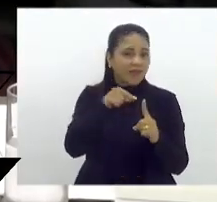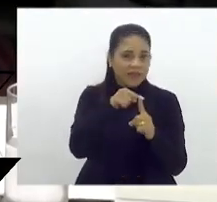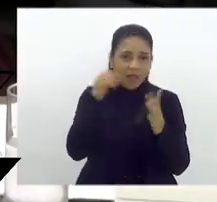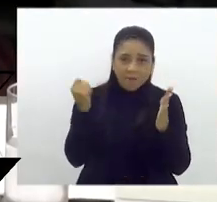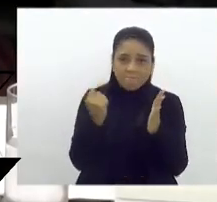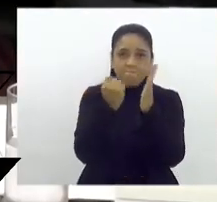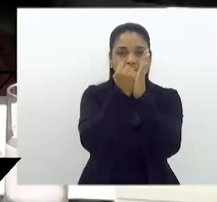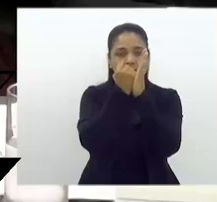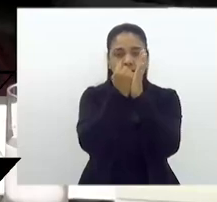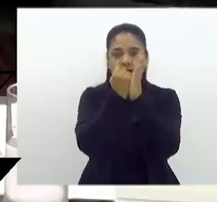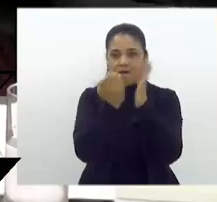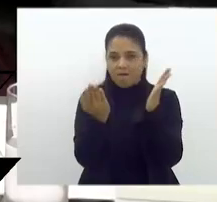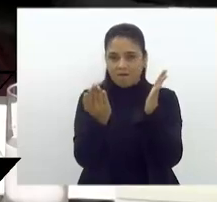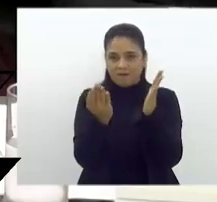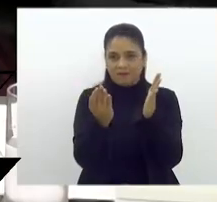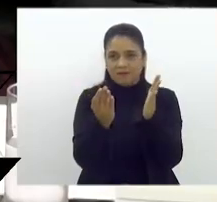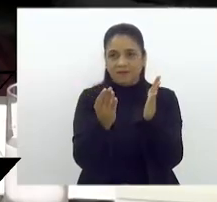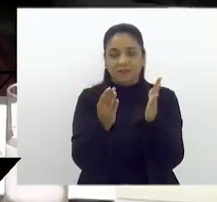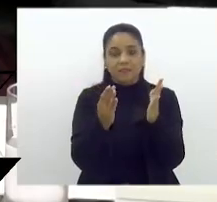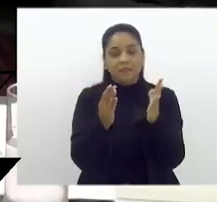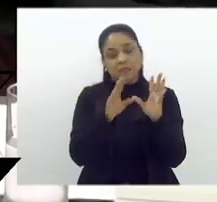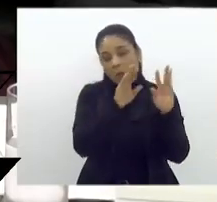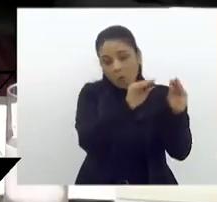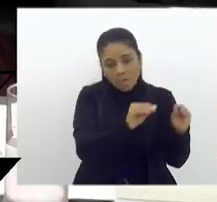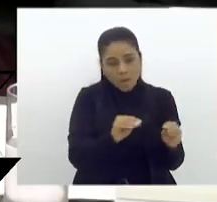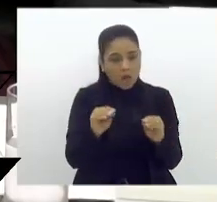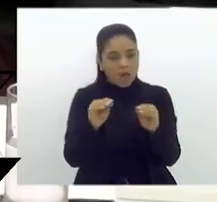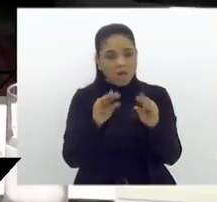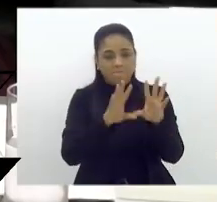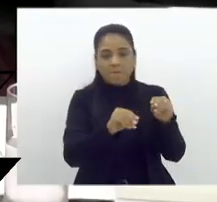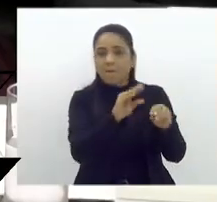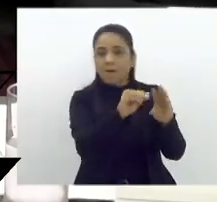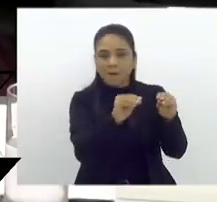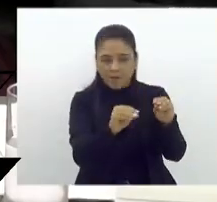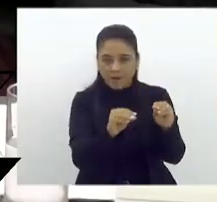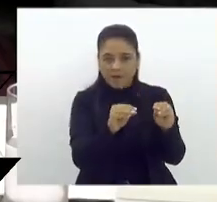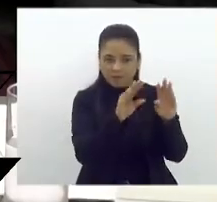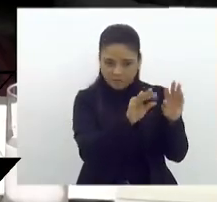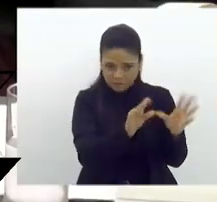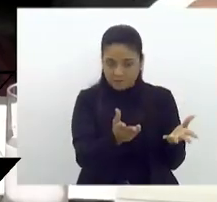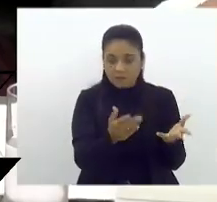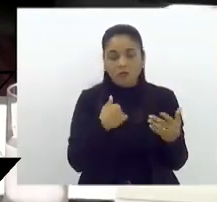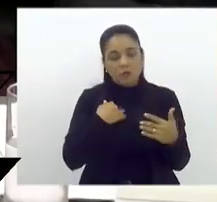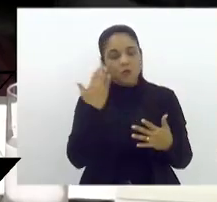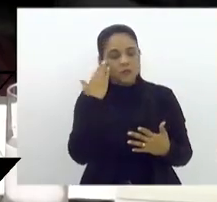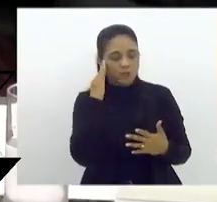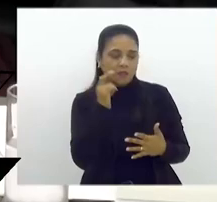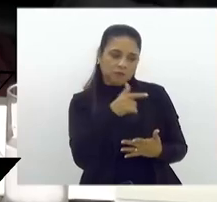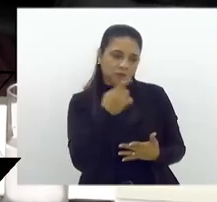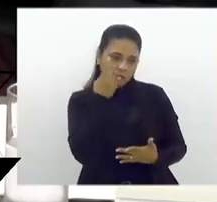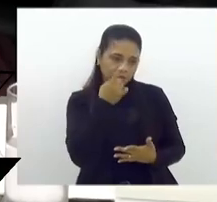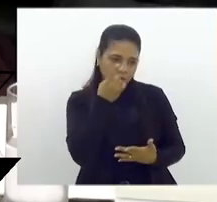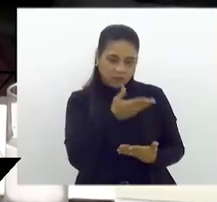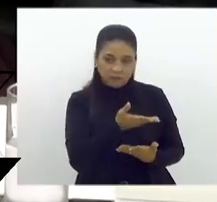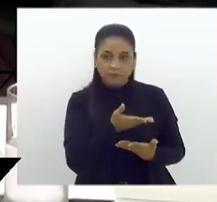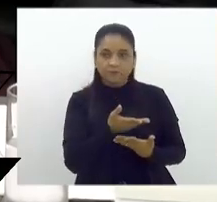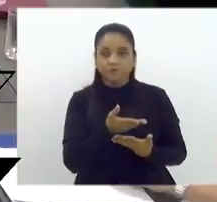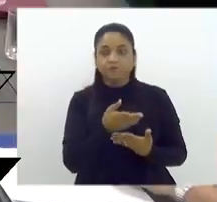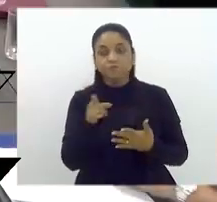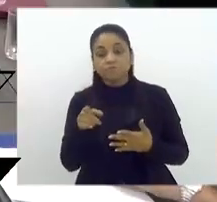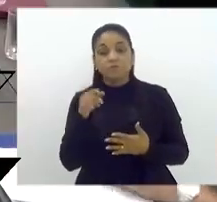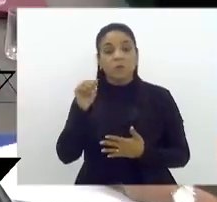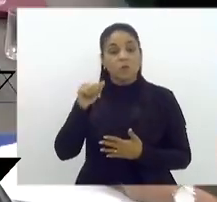a concepção, e não a questão física. Mas eu entendo a preocupação do deputado e, por mim, não tem problema. A dúvida é se o autor quer